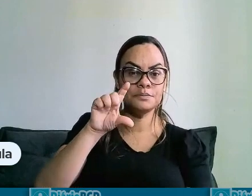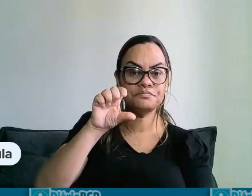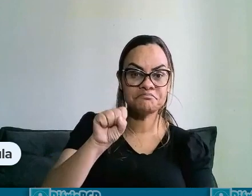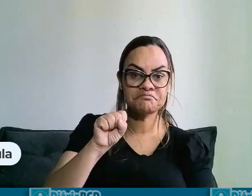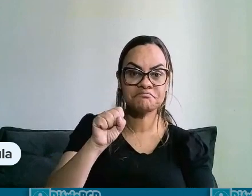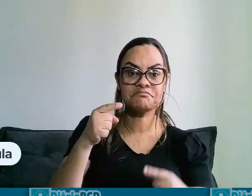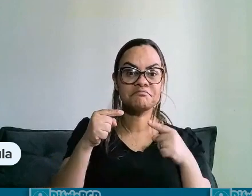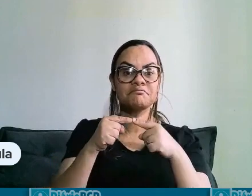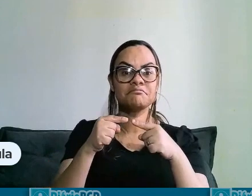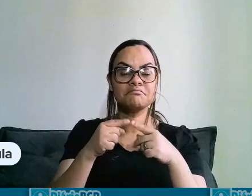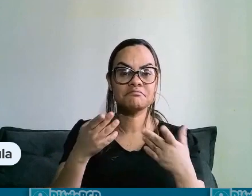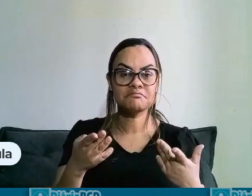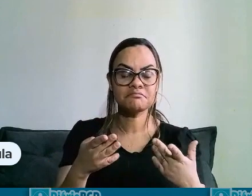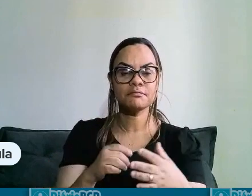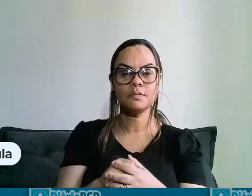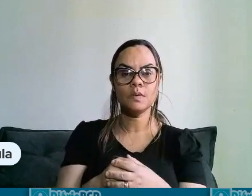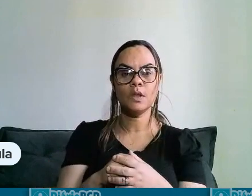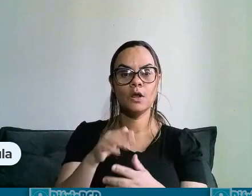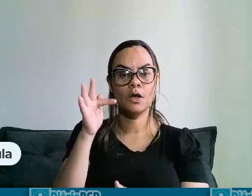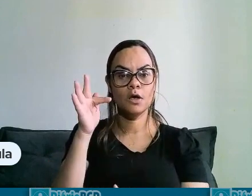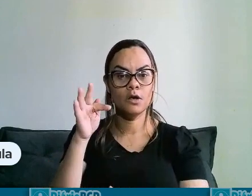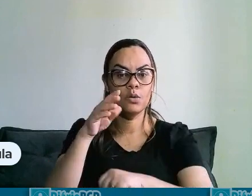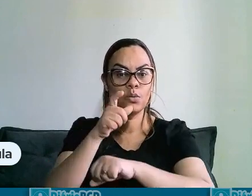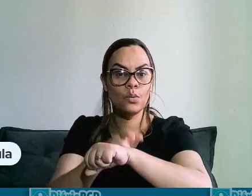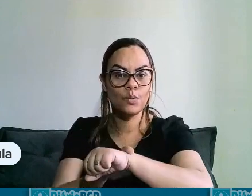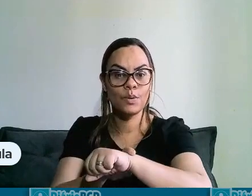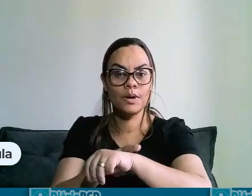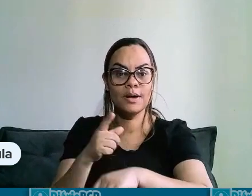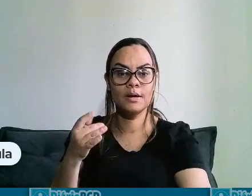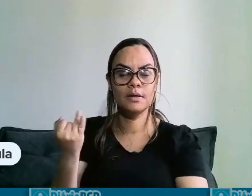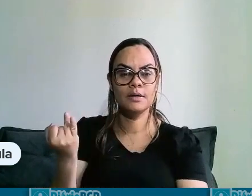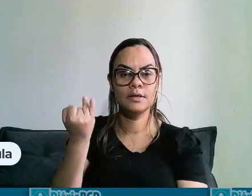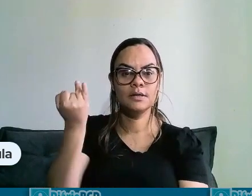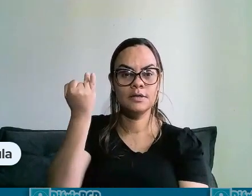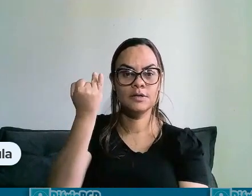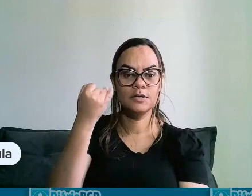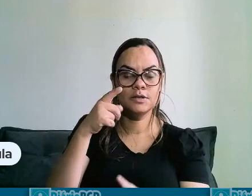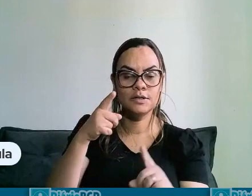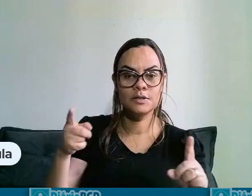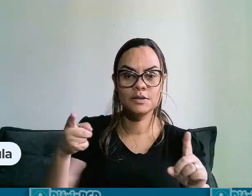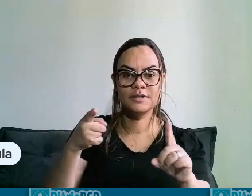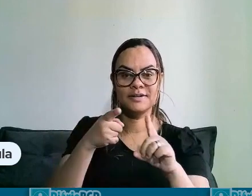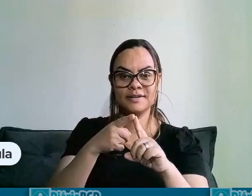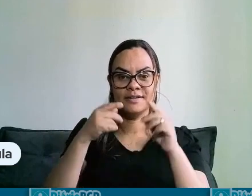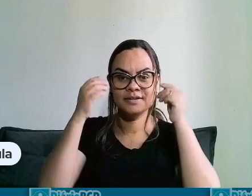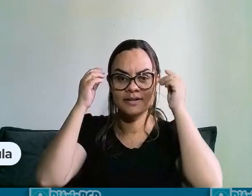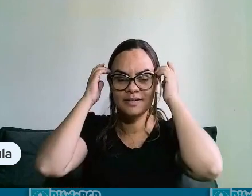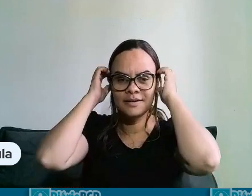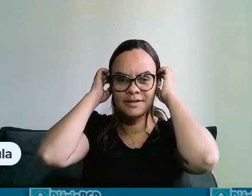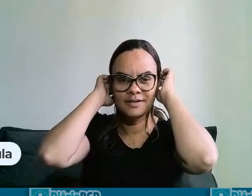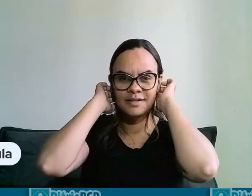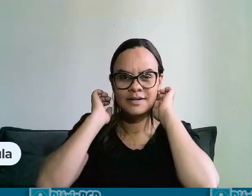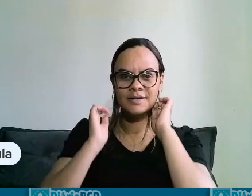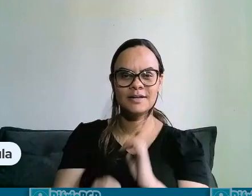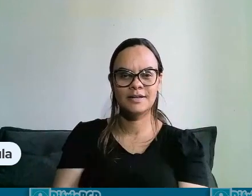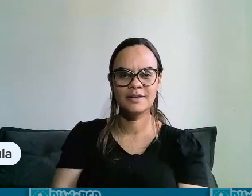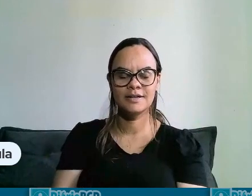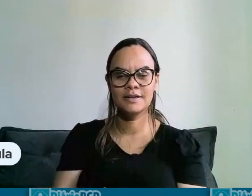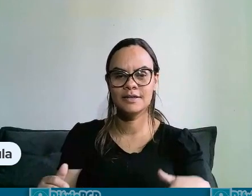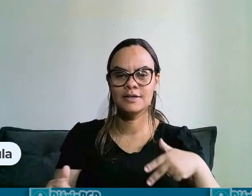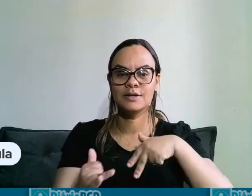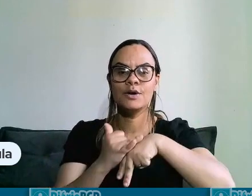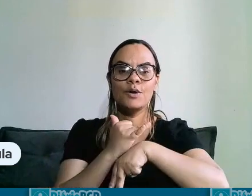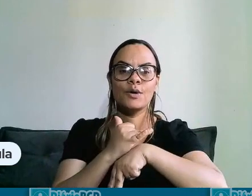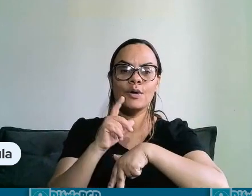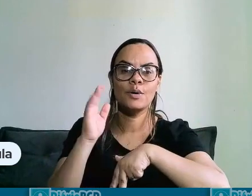Silva? Muito bem. Então, vamos lá. Então, é importante a gente destacar, né, primeiramente, destacar a questão do Faustão, né, que é um paciente hoje,